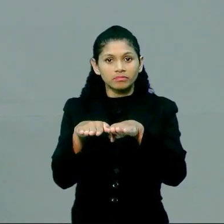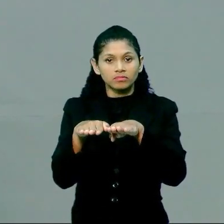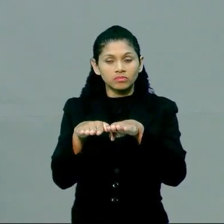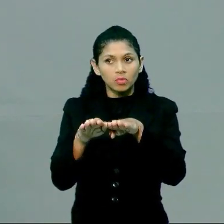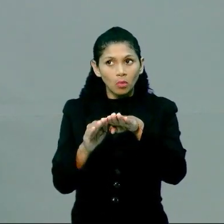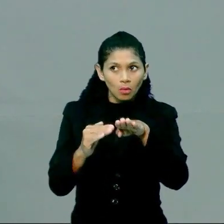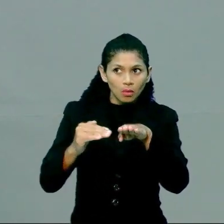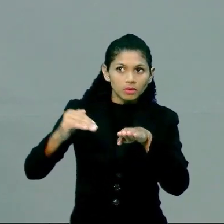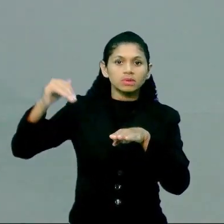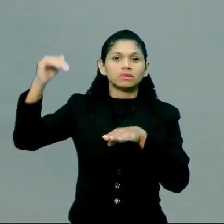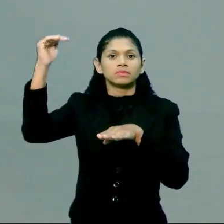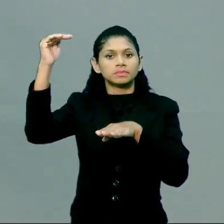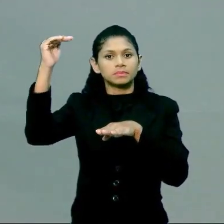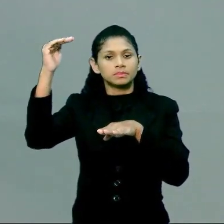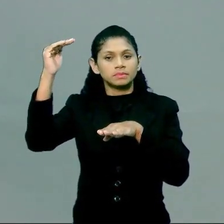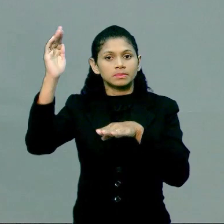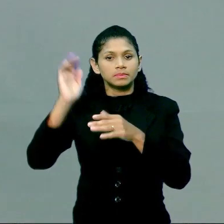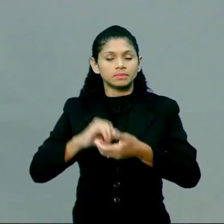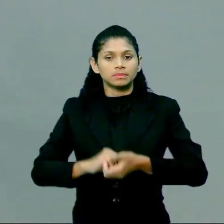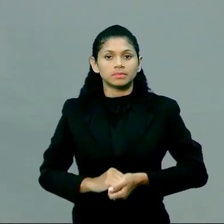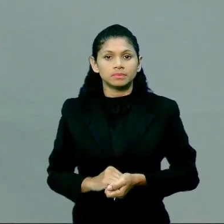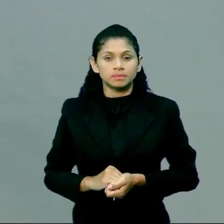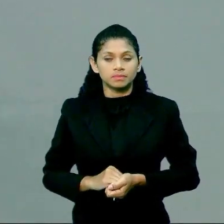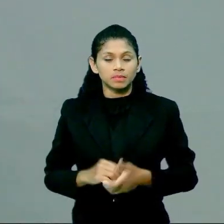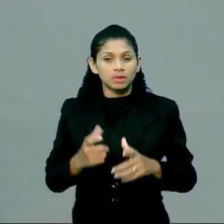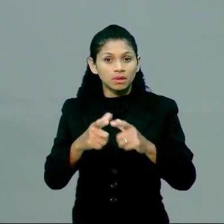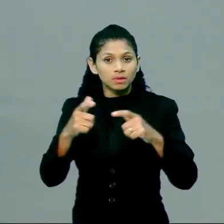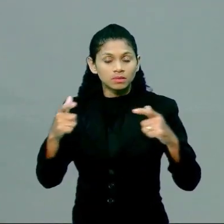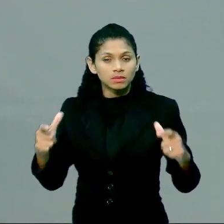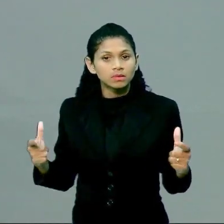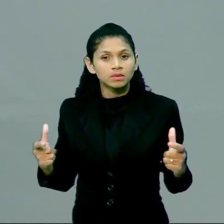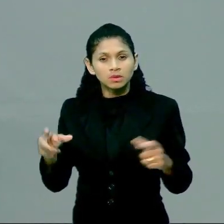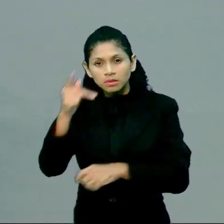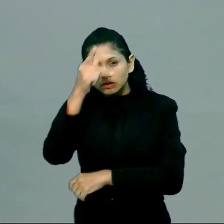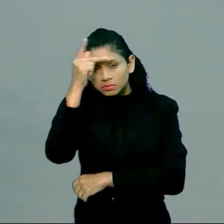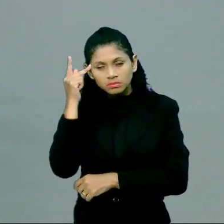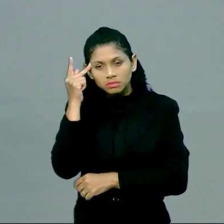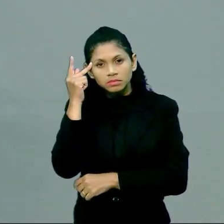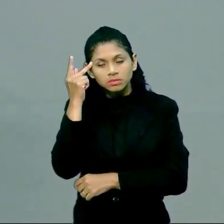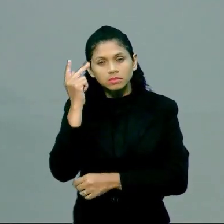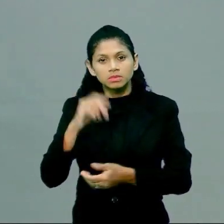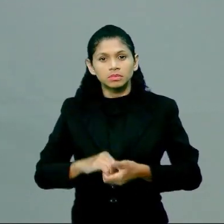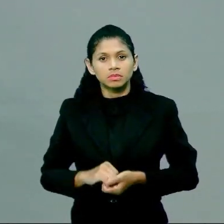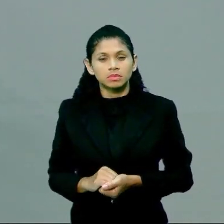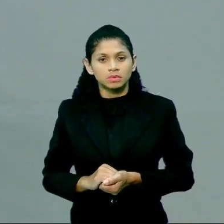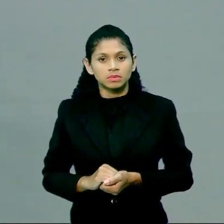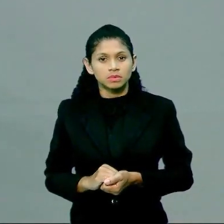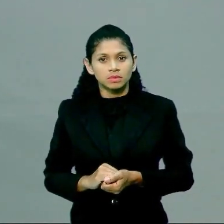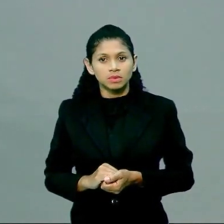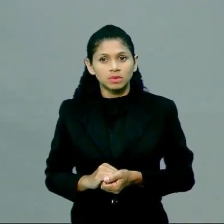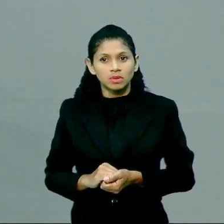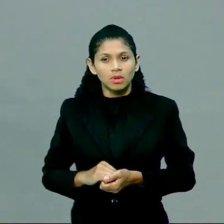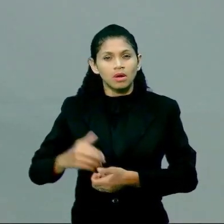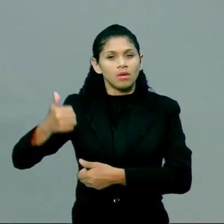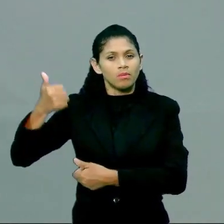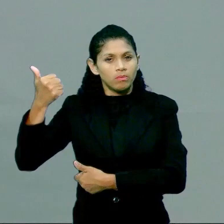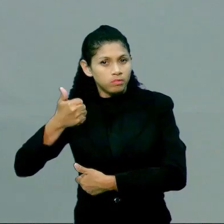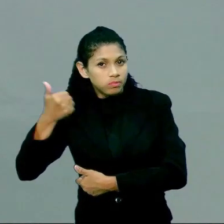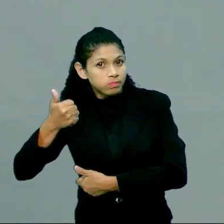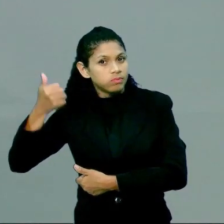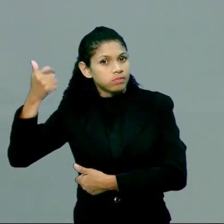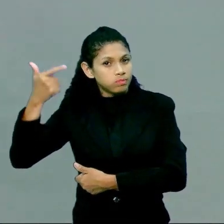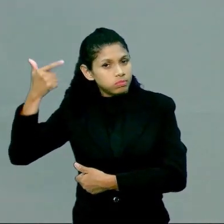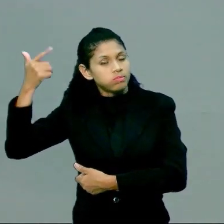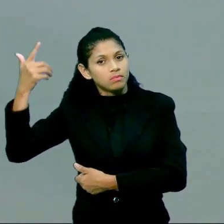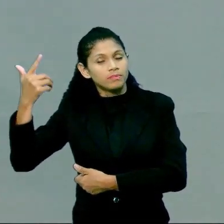avançar, tá? A maioria da galera aí, se você for pegar o ranking, os dados estatísticos do